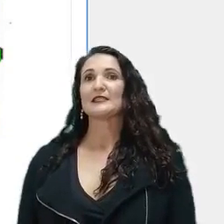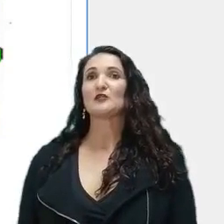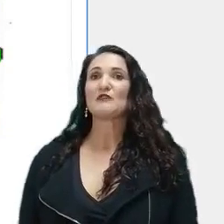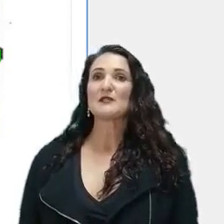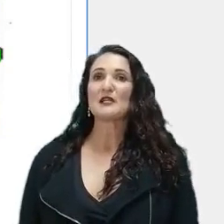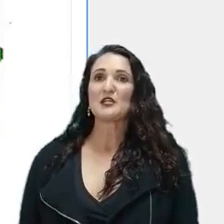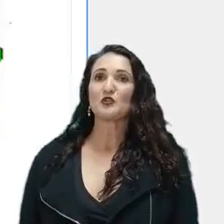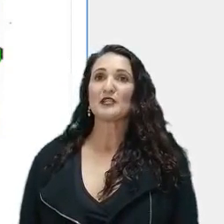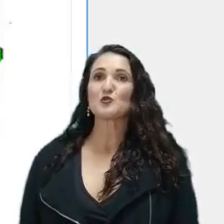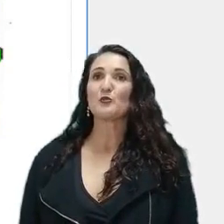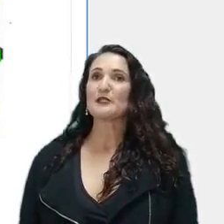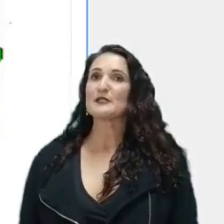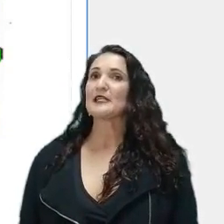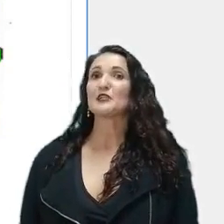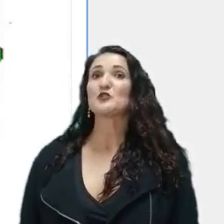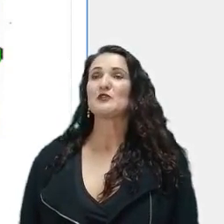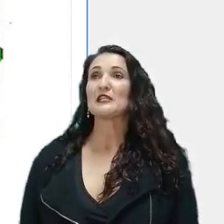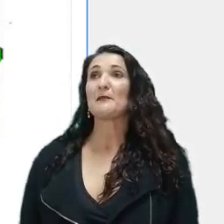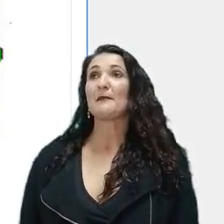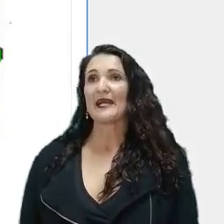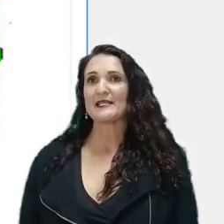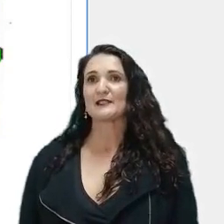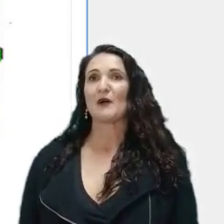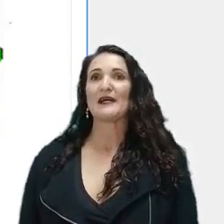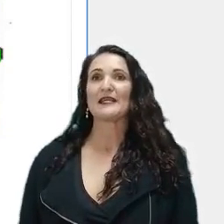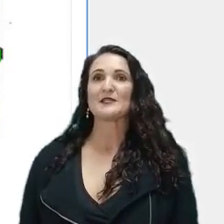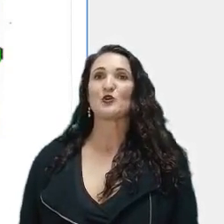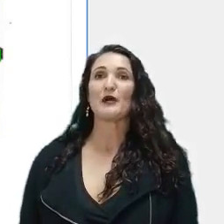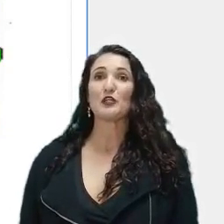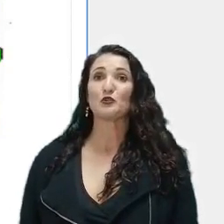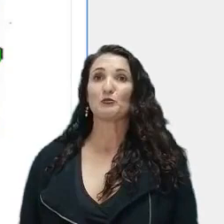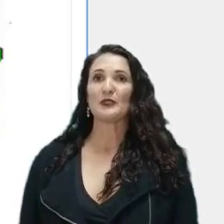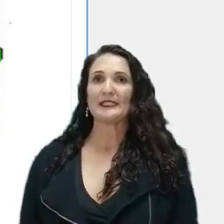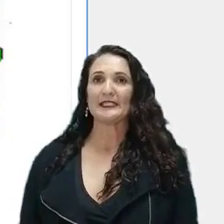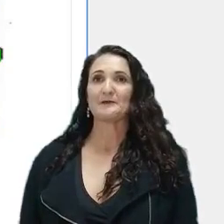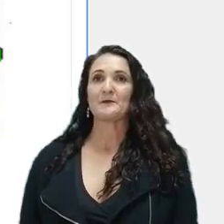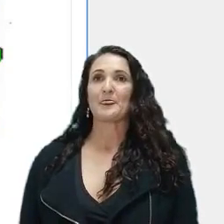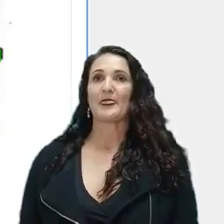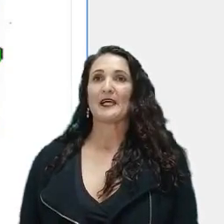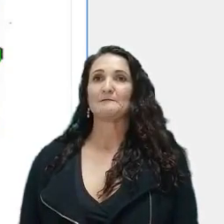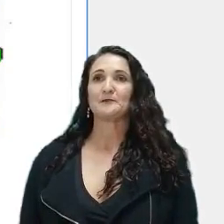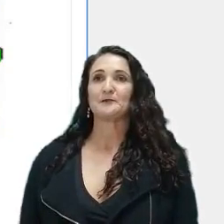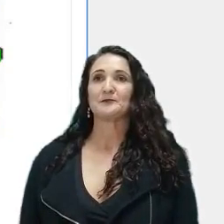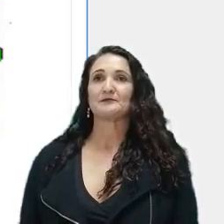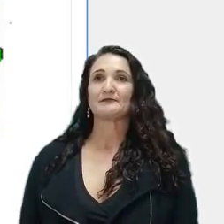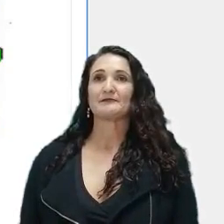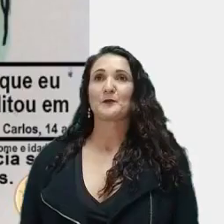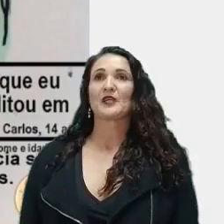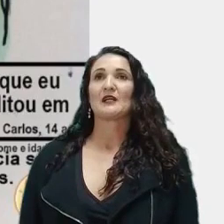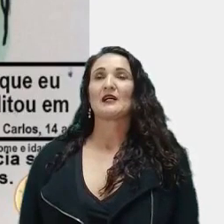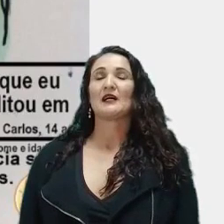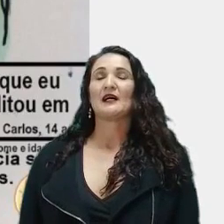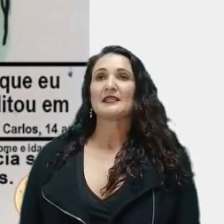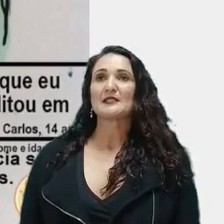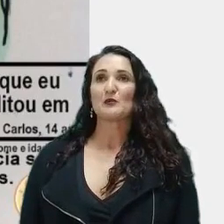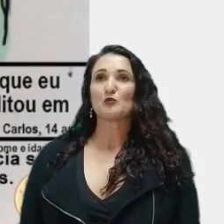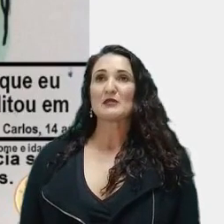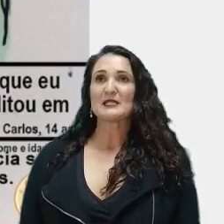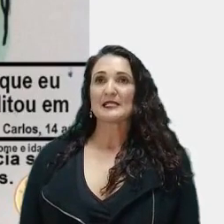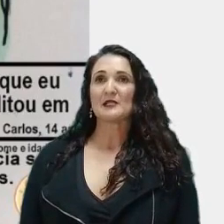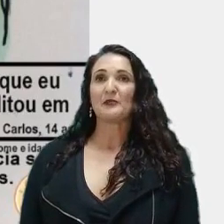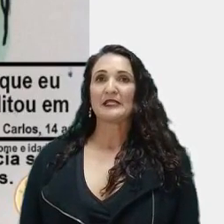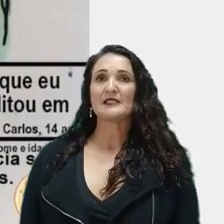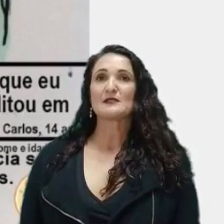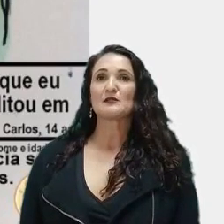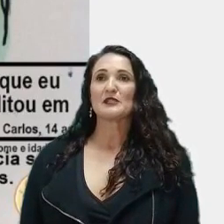violência. Então, talvez a Regional Sul pode ser que ela notifique mais, então aparece com o maior número aqui, tá? Aqui são